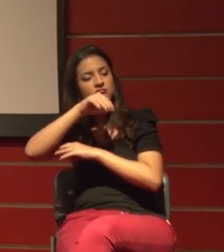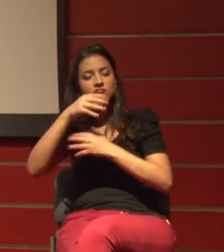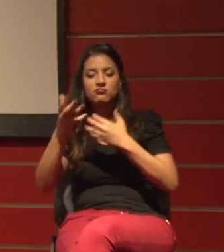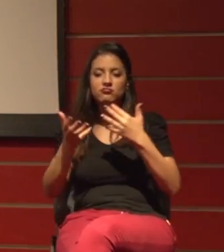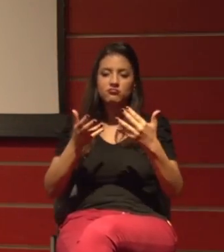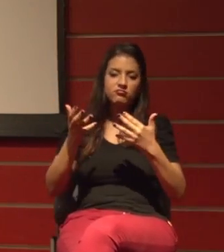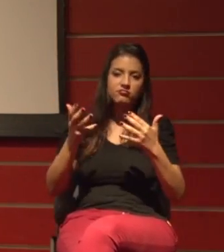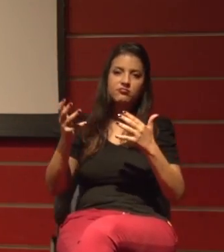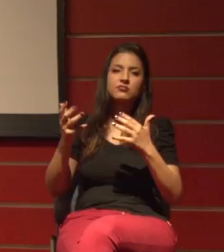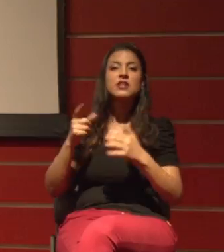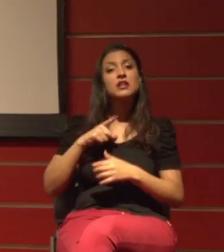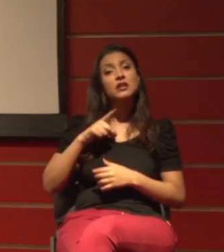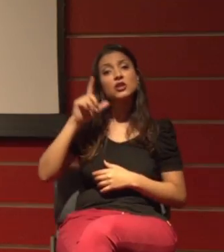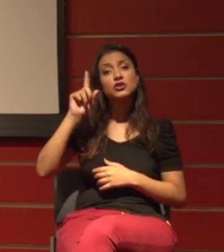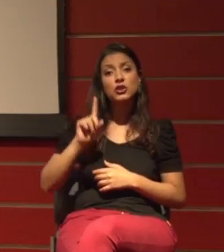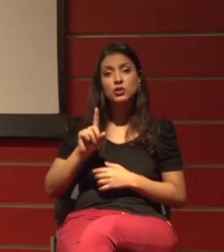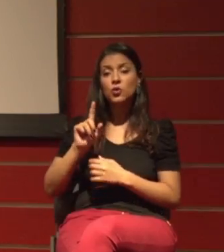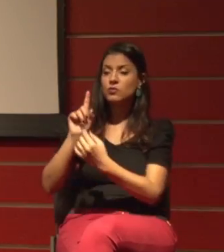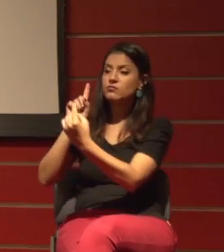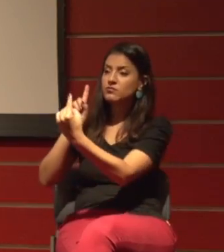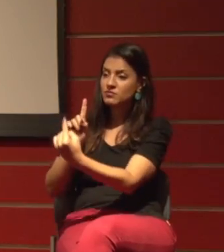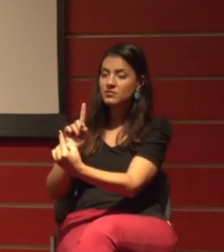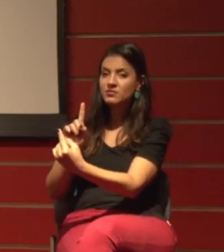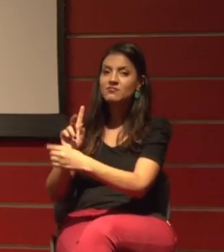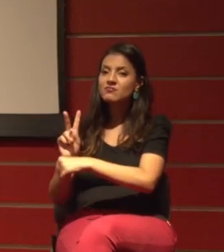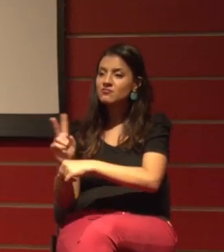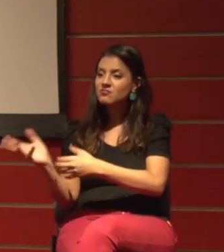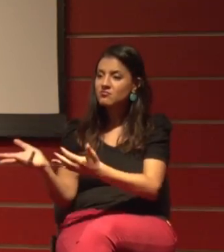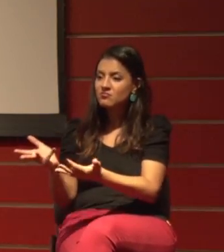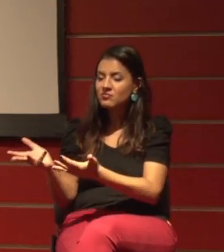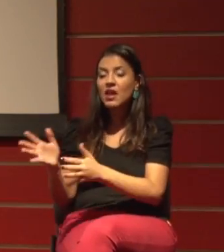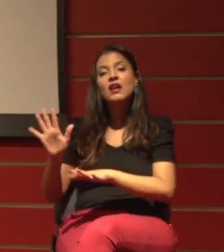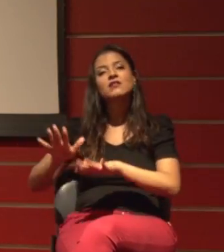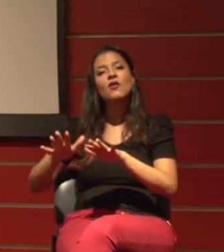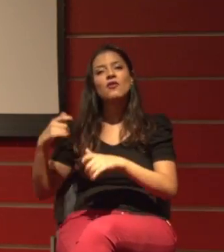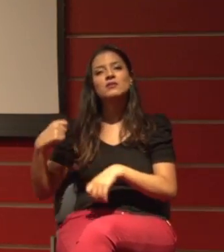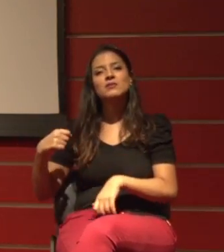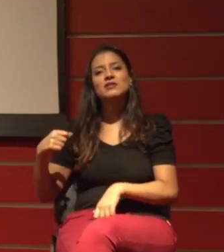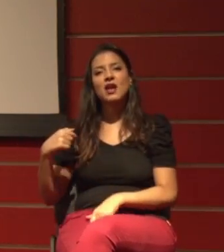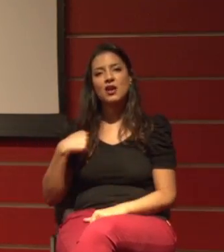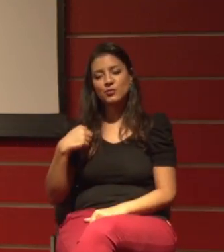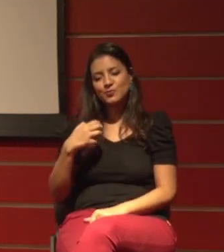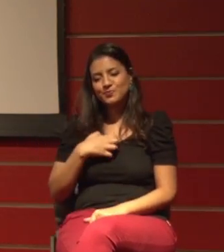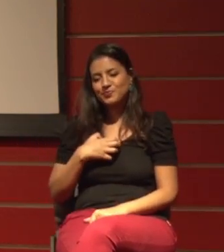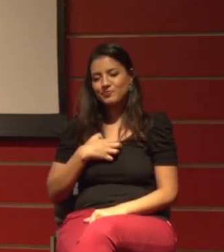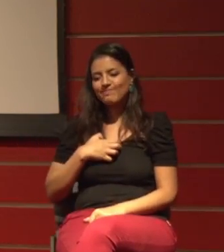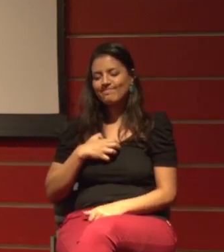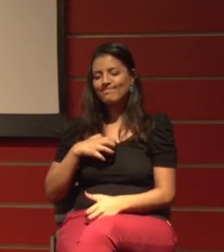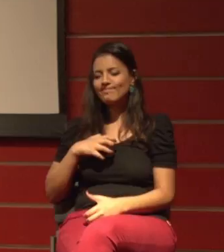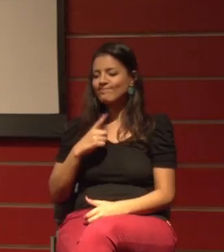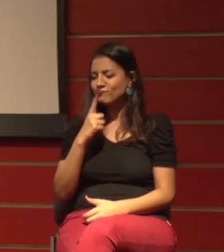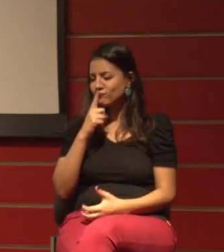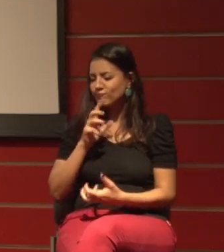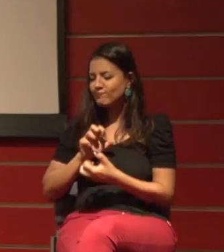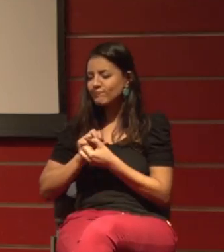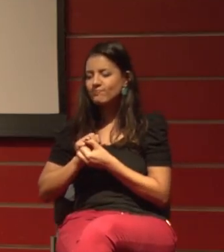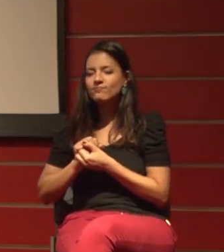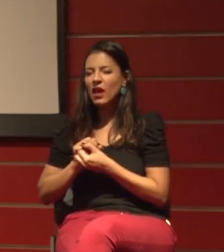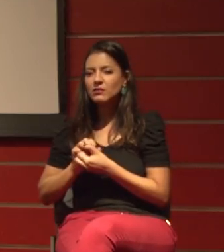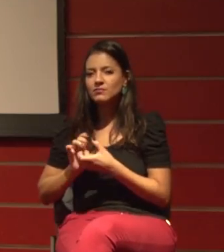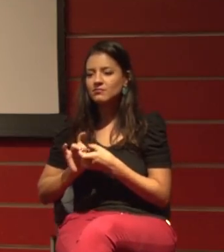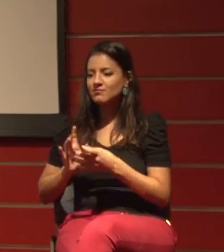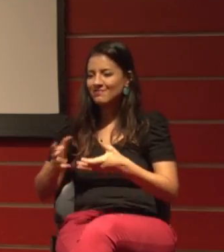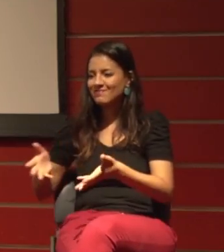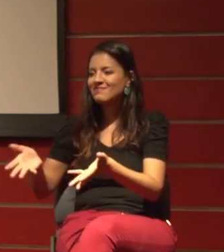diretor ou seja talvez até seja um desapego a mais porque no livro ele já tem uma recepção acho que